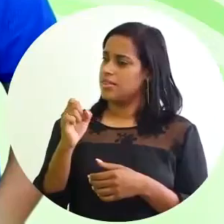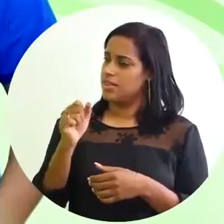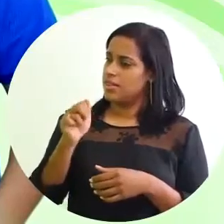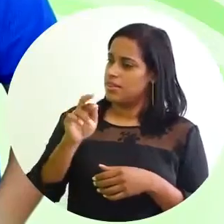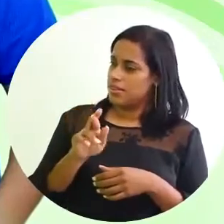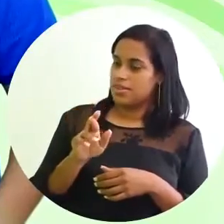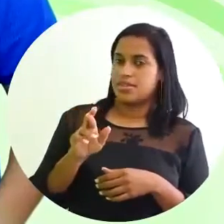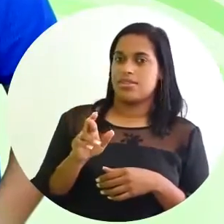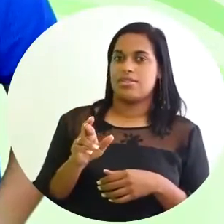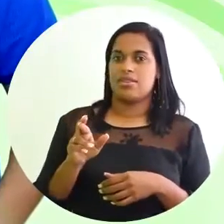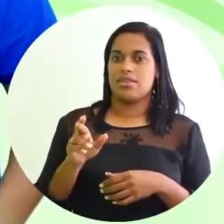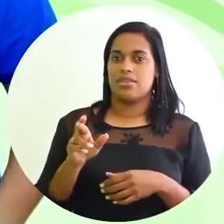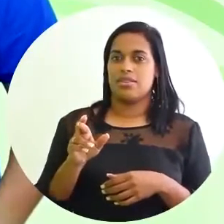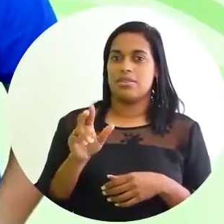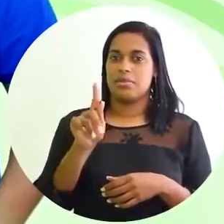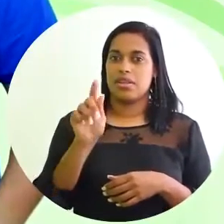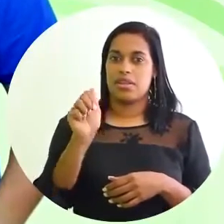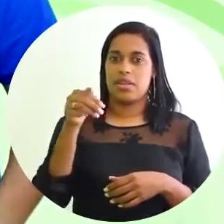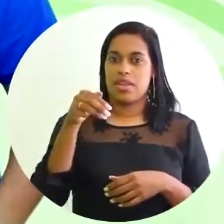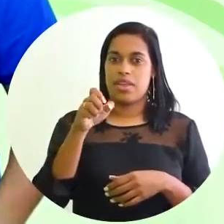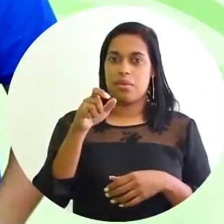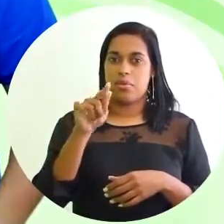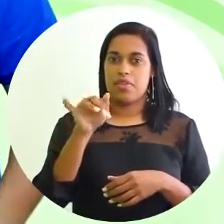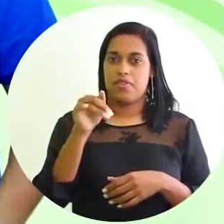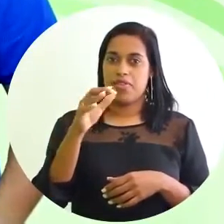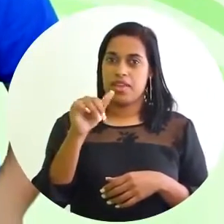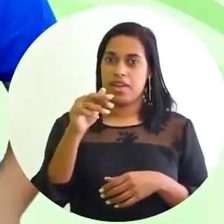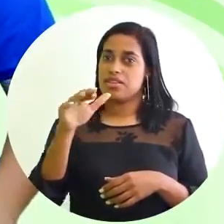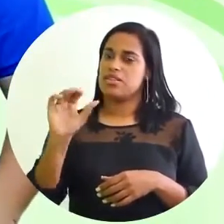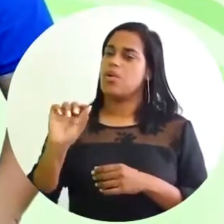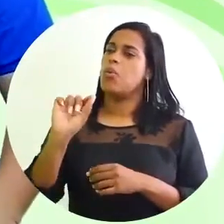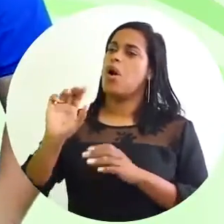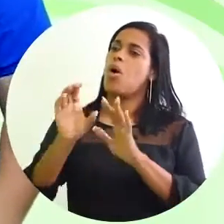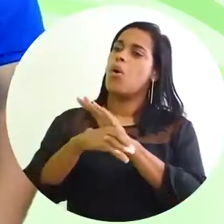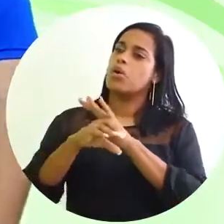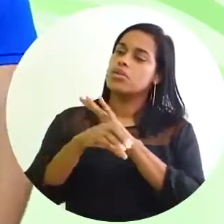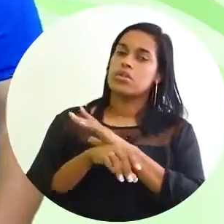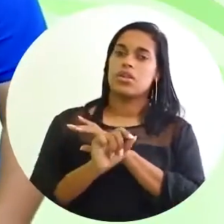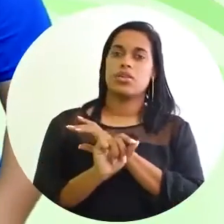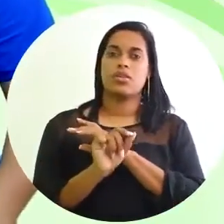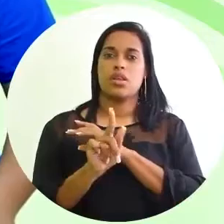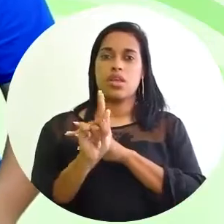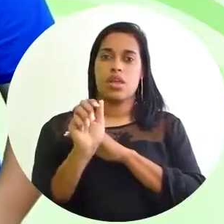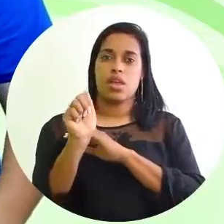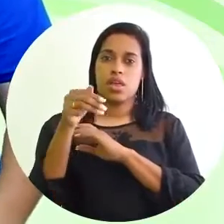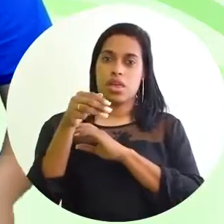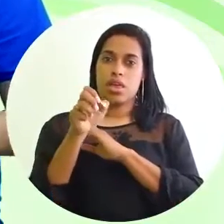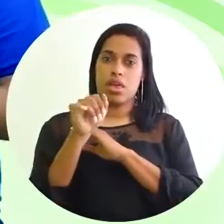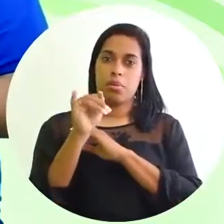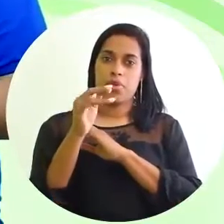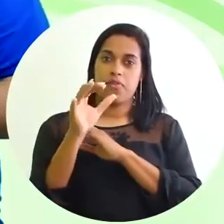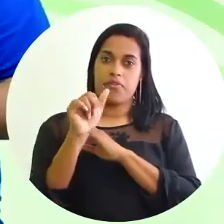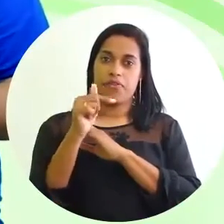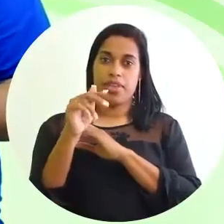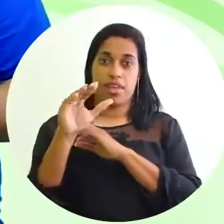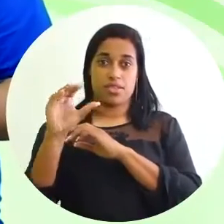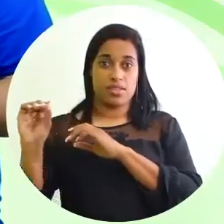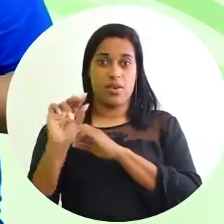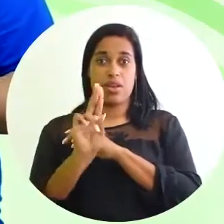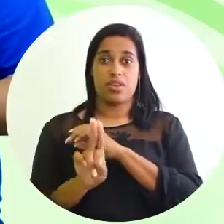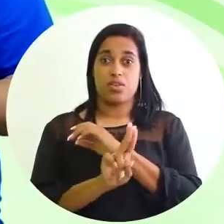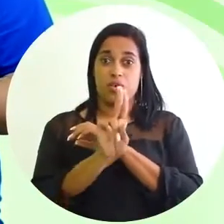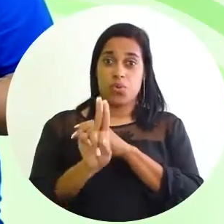César, sobre gamificação, qual é o conceito? Então, o conceito de gamificação é que a gente